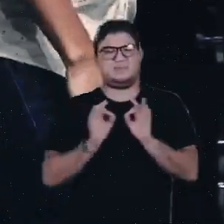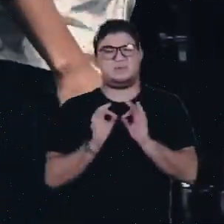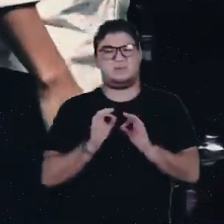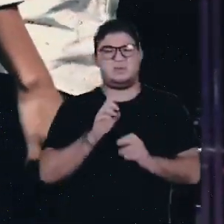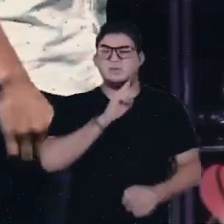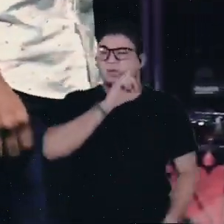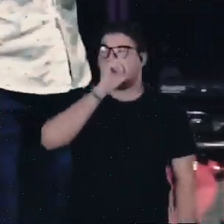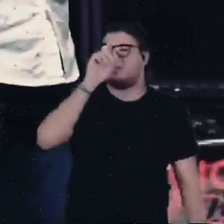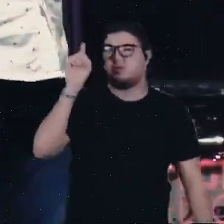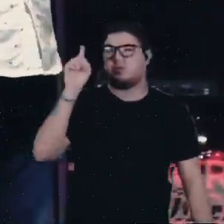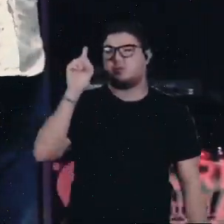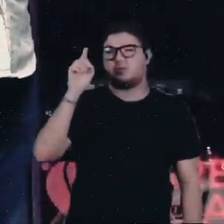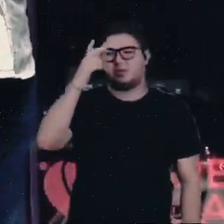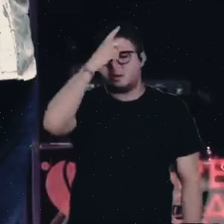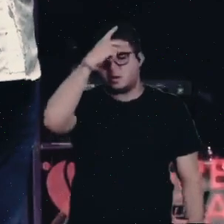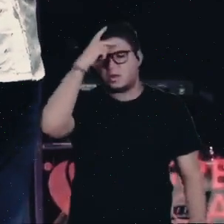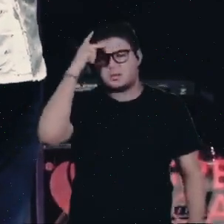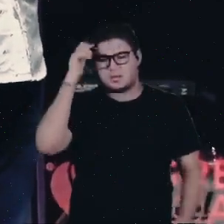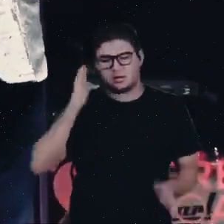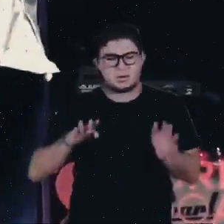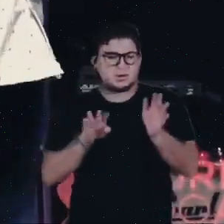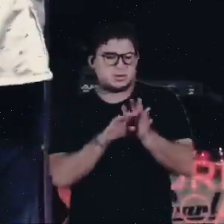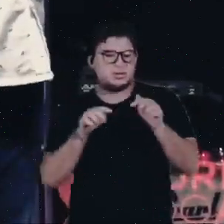dia essa pessoa veio aqui.